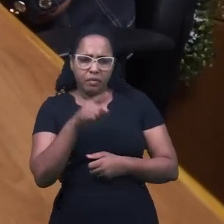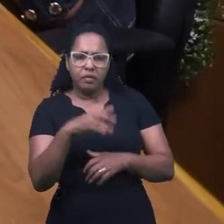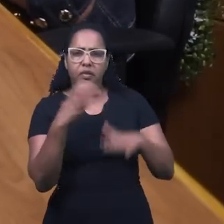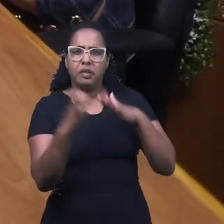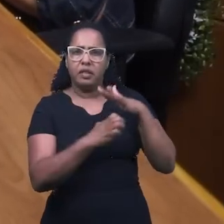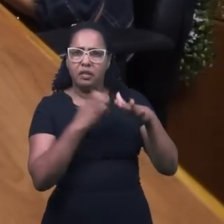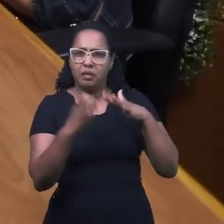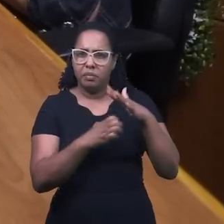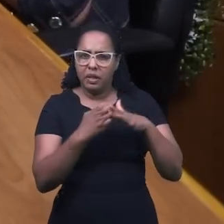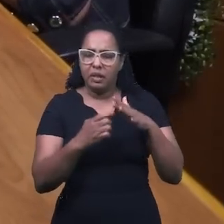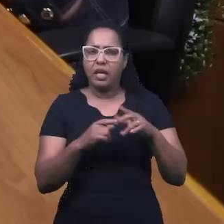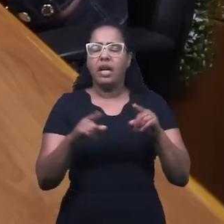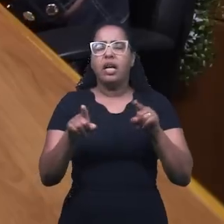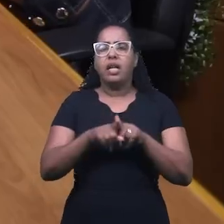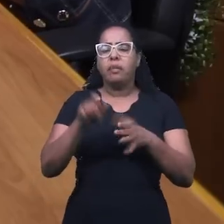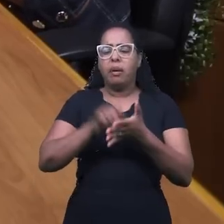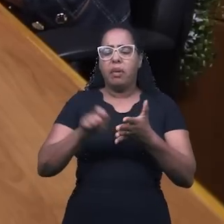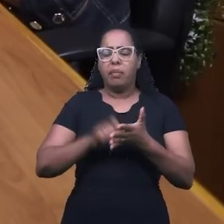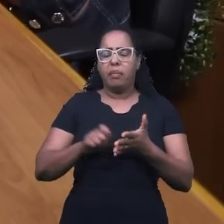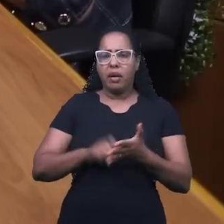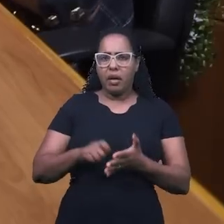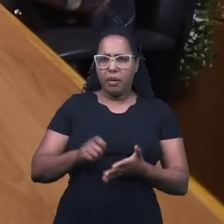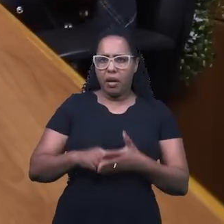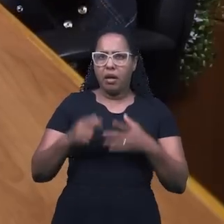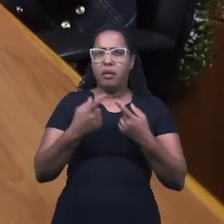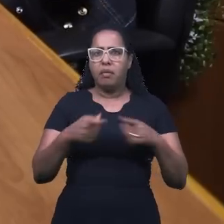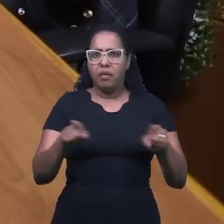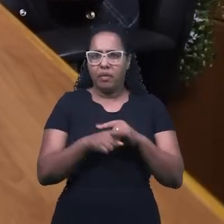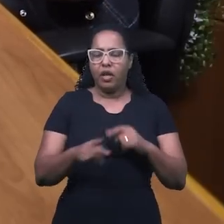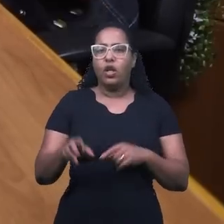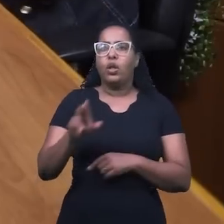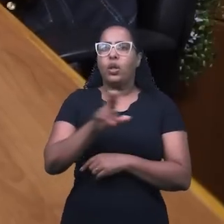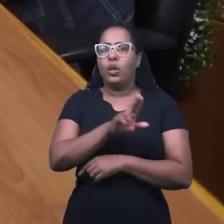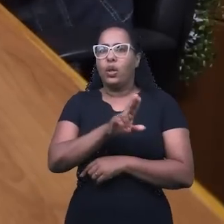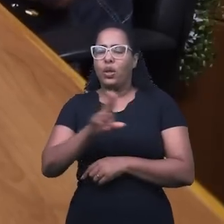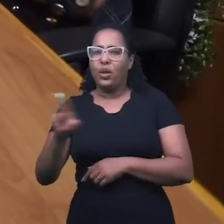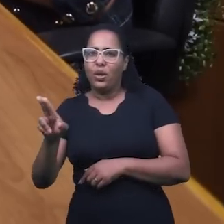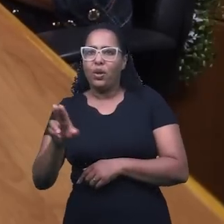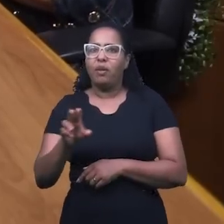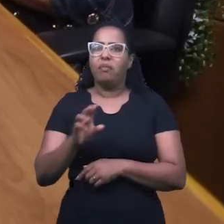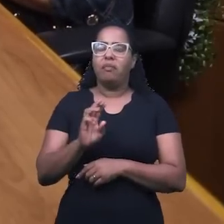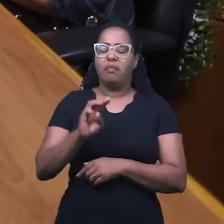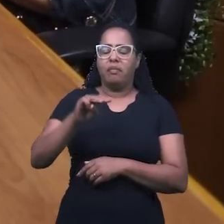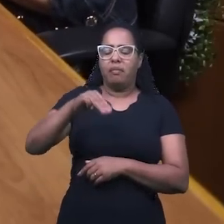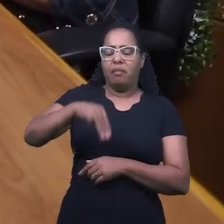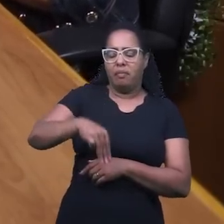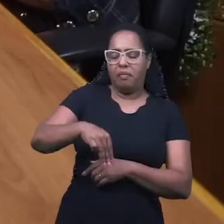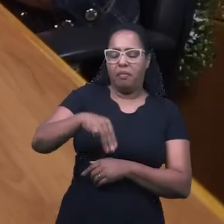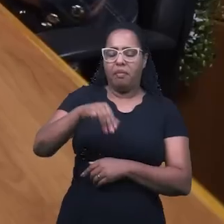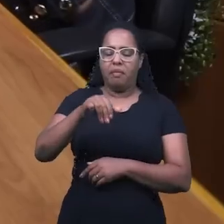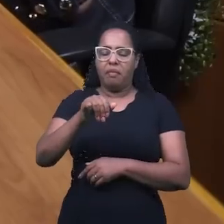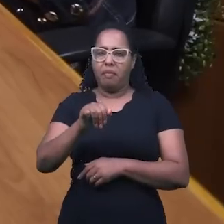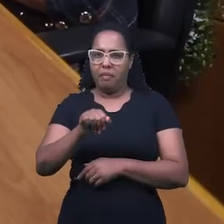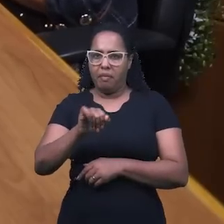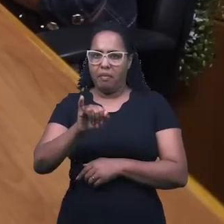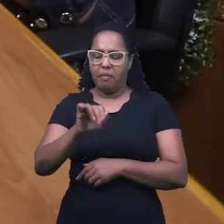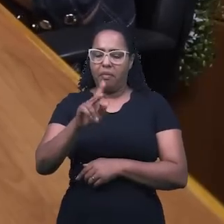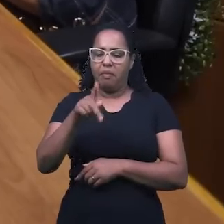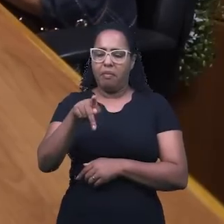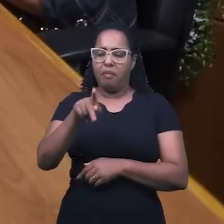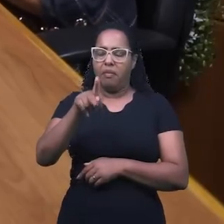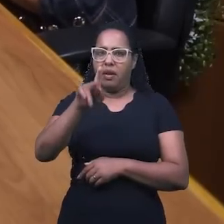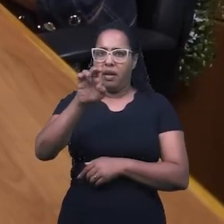você é empresária e compositora. Isso mesmo? Seu nome, vamos ver se eu consigo acertar.